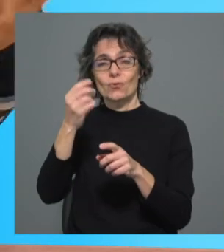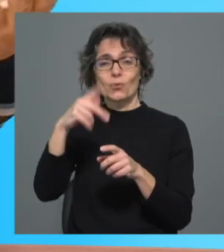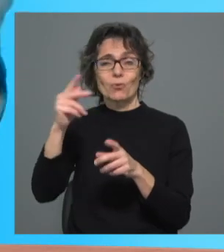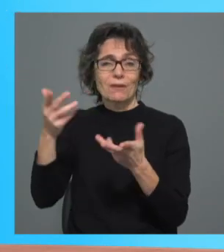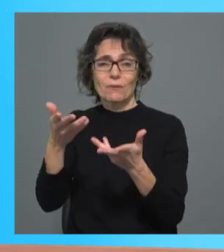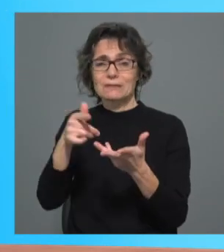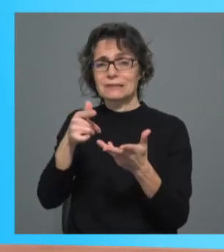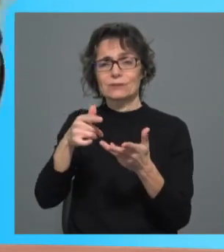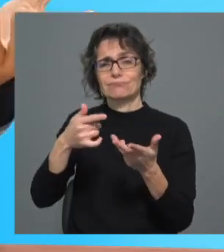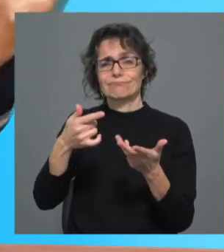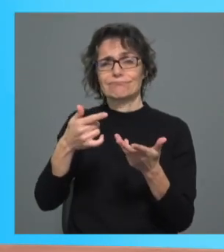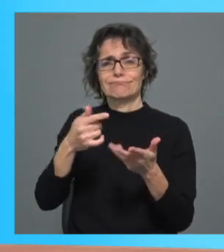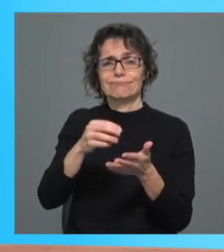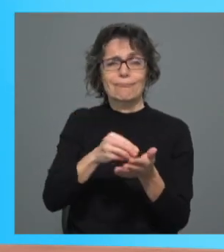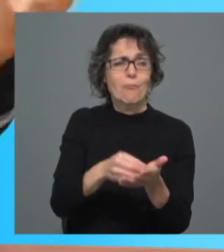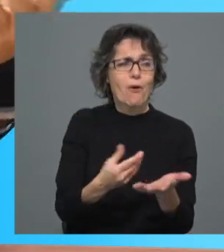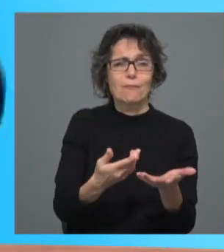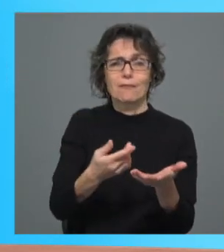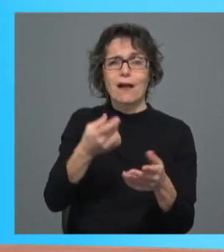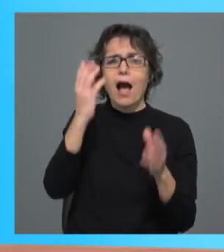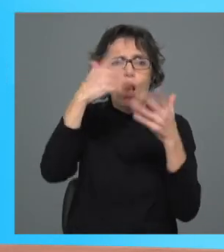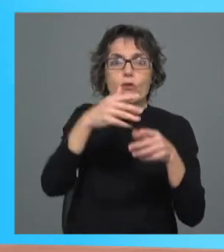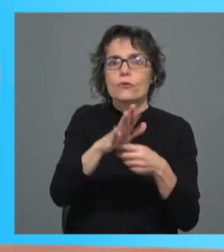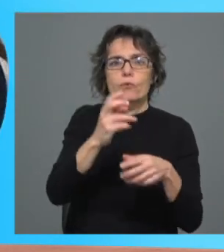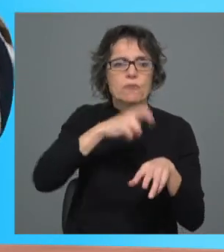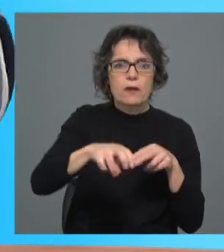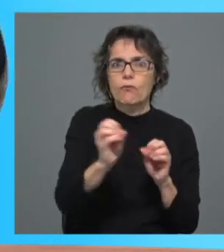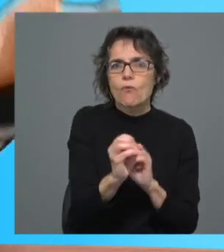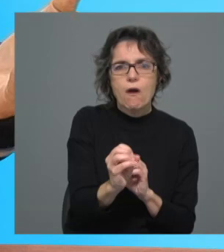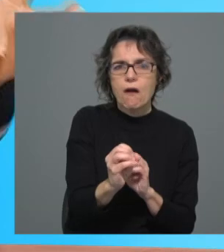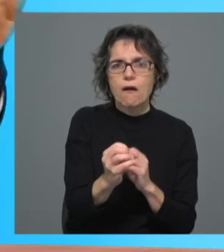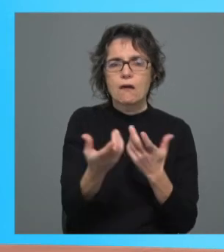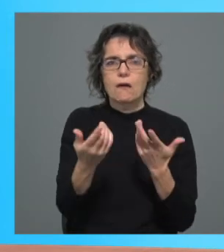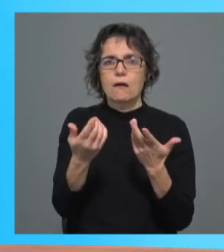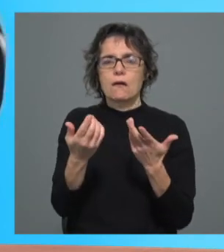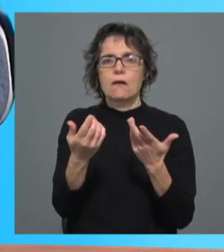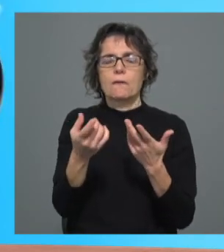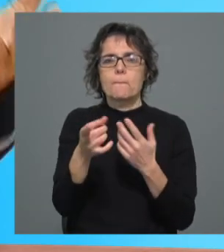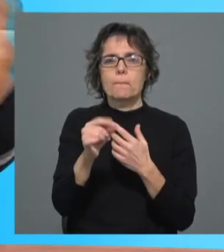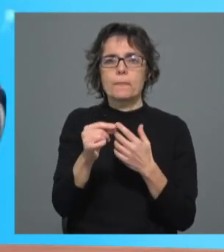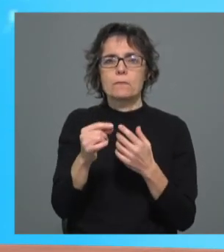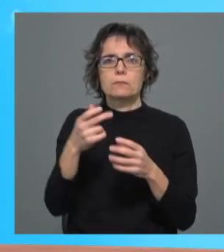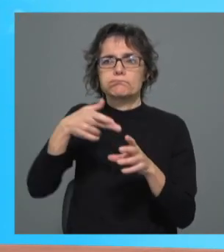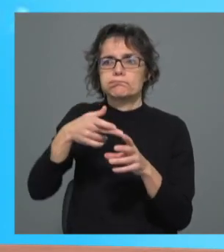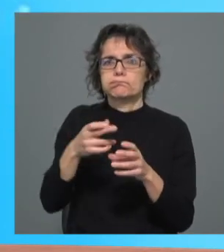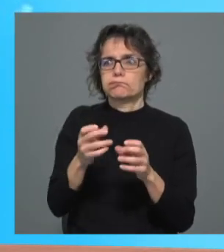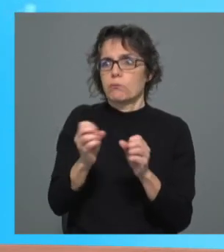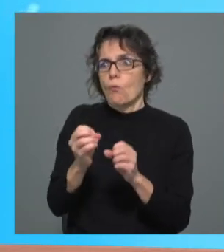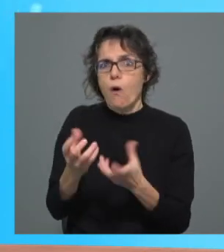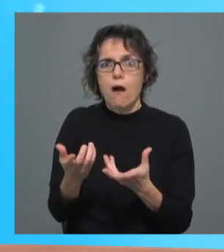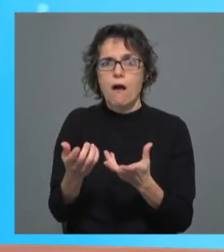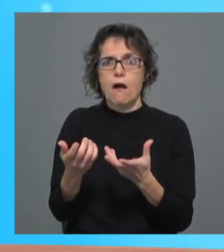miséria. À noite não há eletricidade, frequentemente não há combustível nos postos,